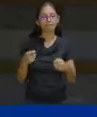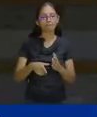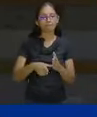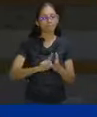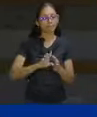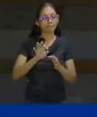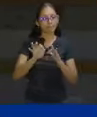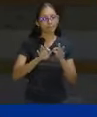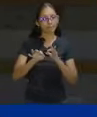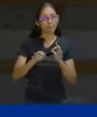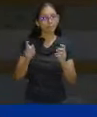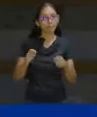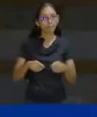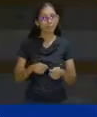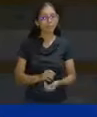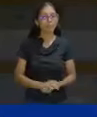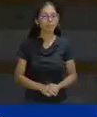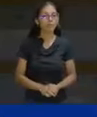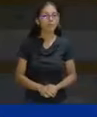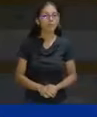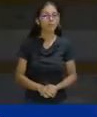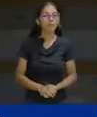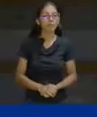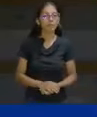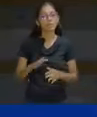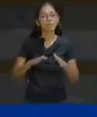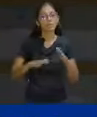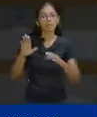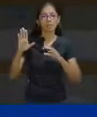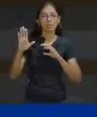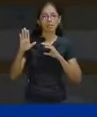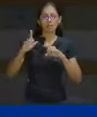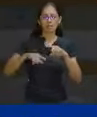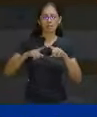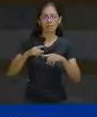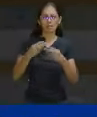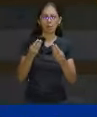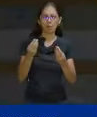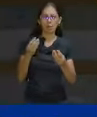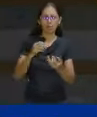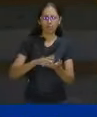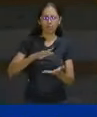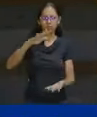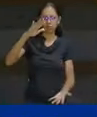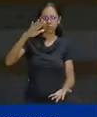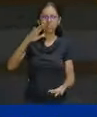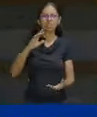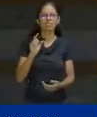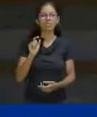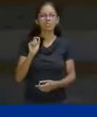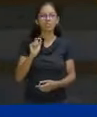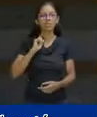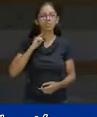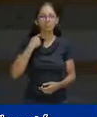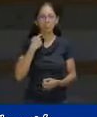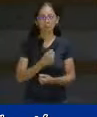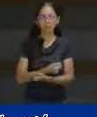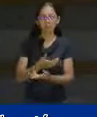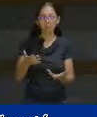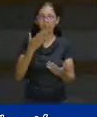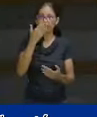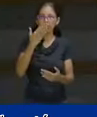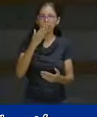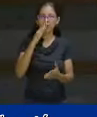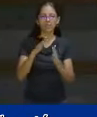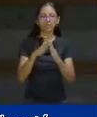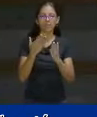esse candidato que faz material a mais para jogar na frente de uma escola, tem que ser um tratamento realmente mais rigoroso, porque